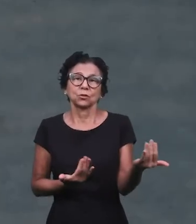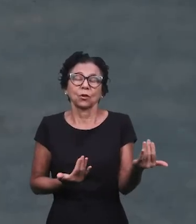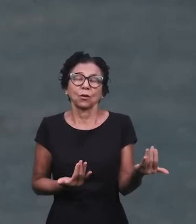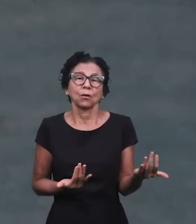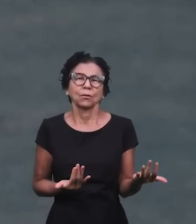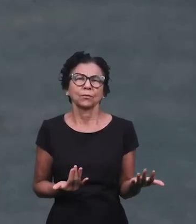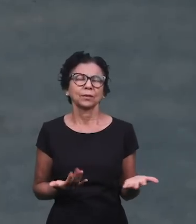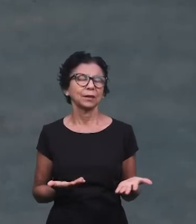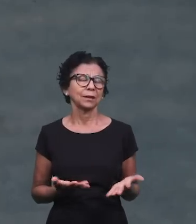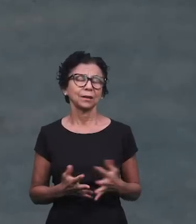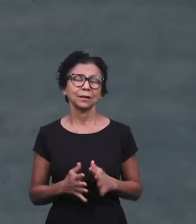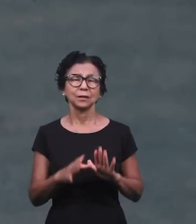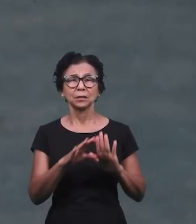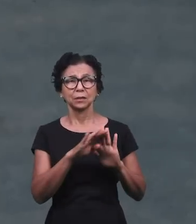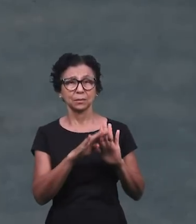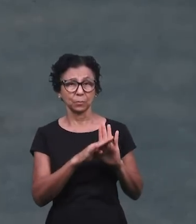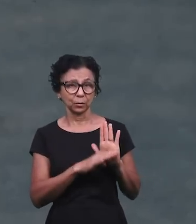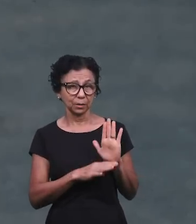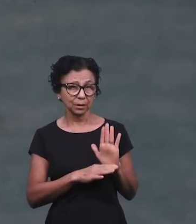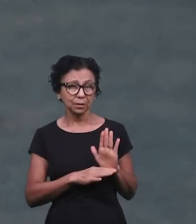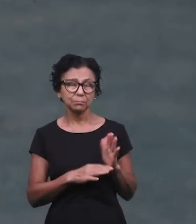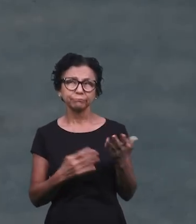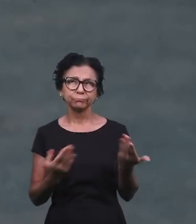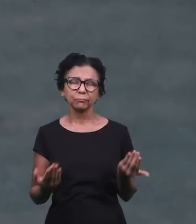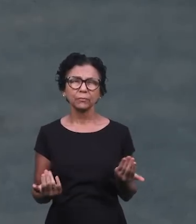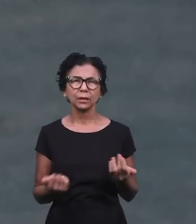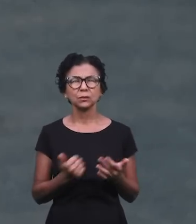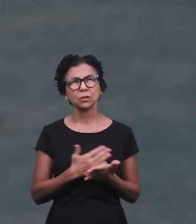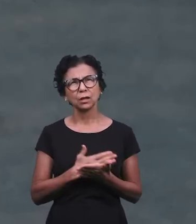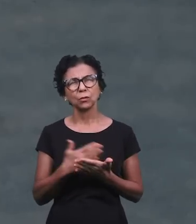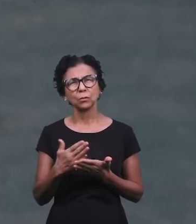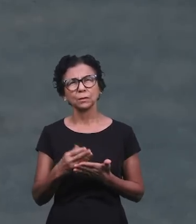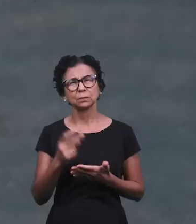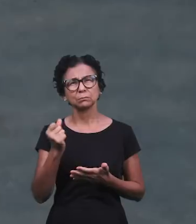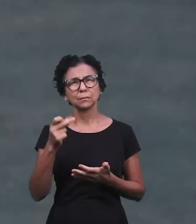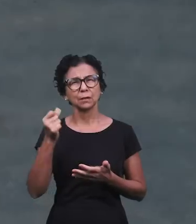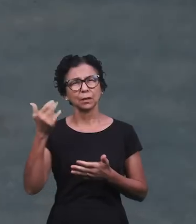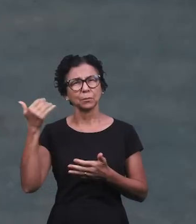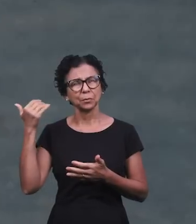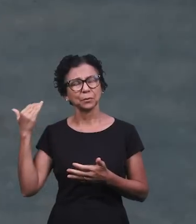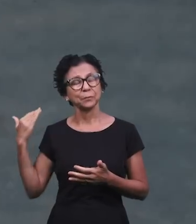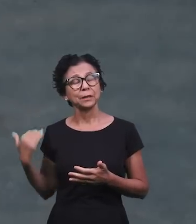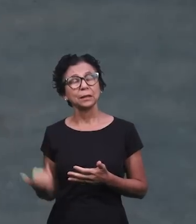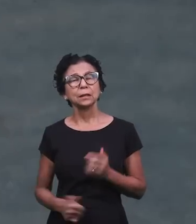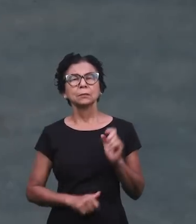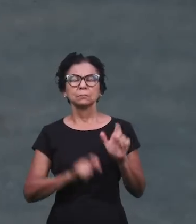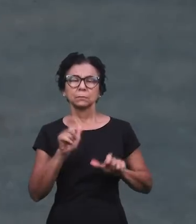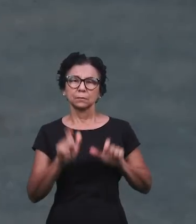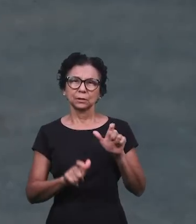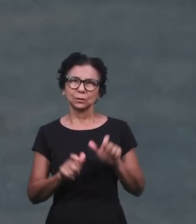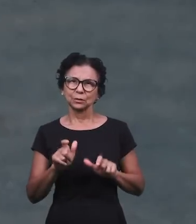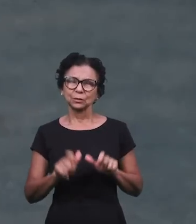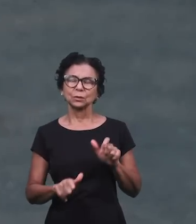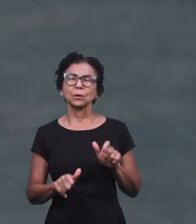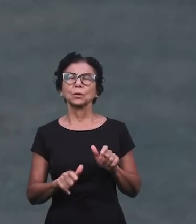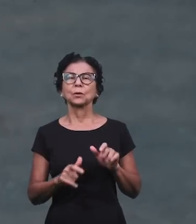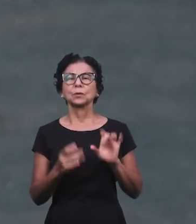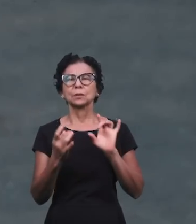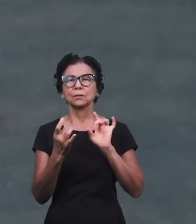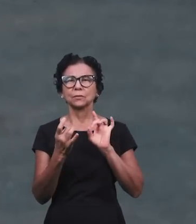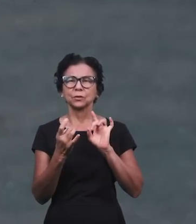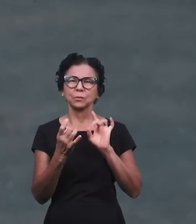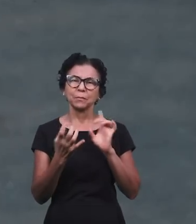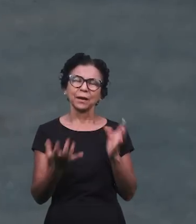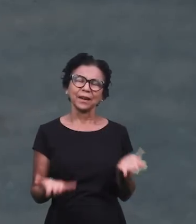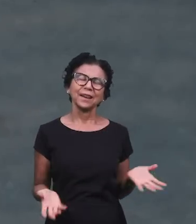da Minha Mocidade, um programa que já está no ar há algum tempo e que muitas pessoas têm nos procurado para falar